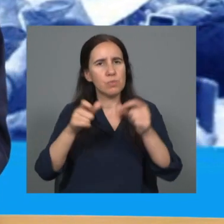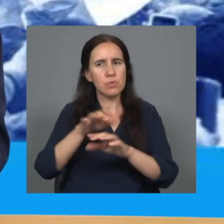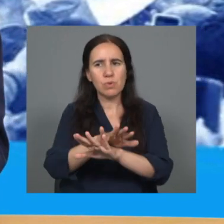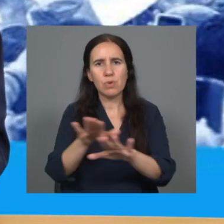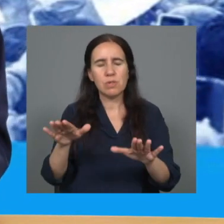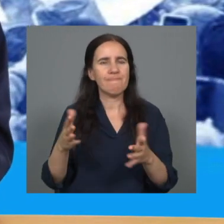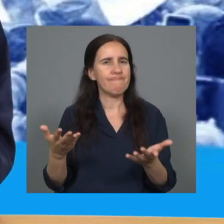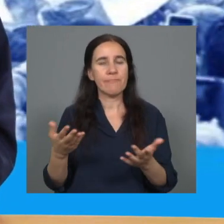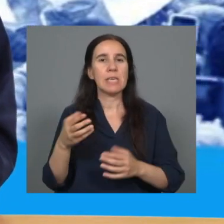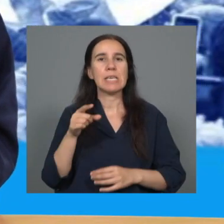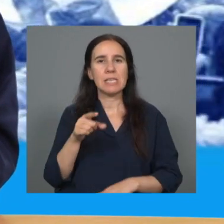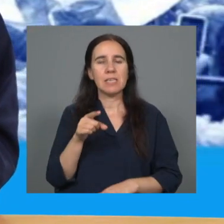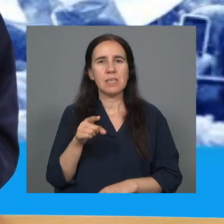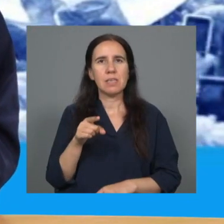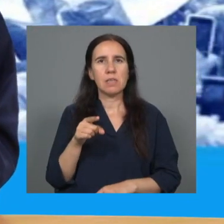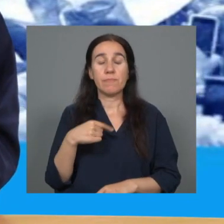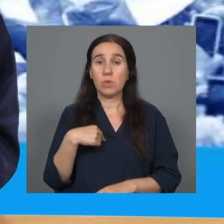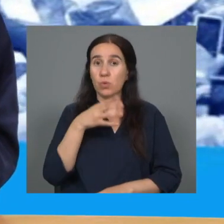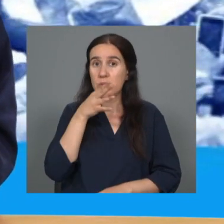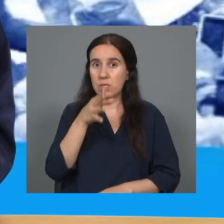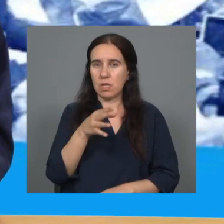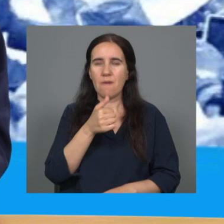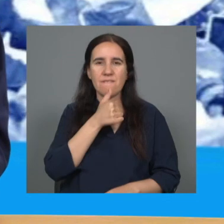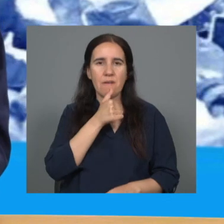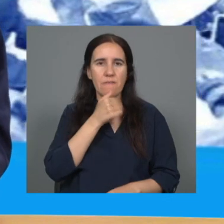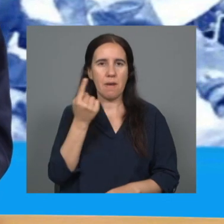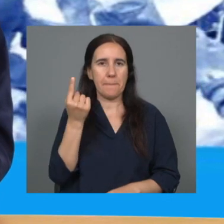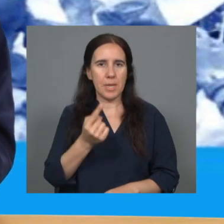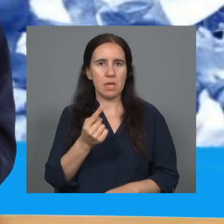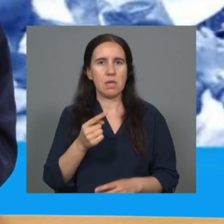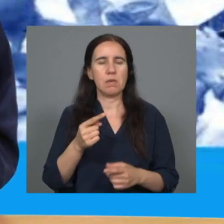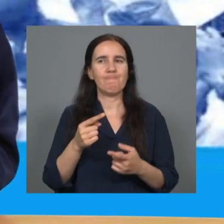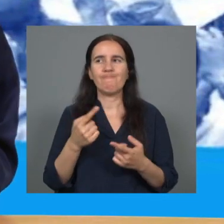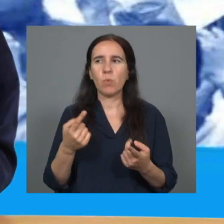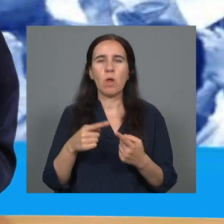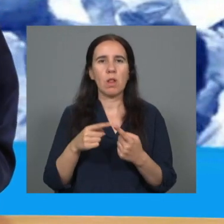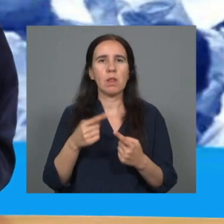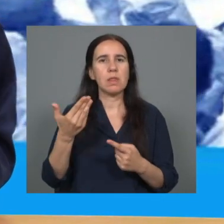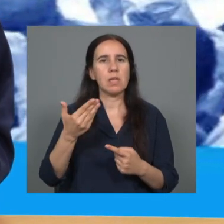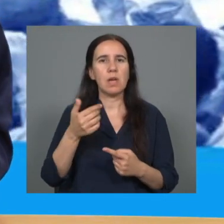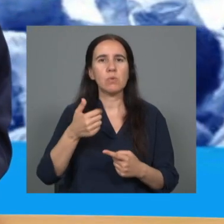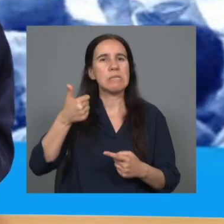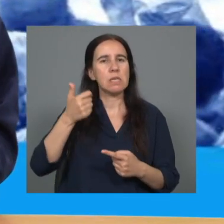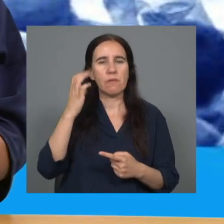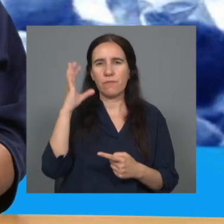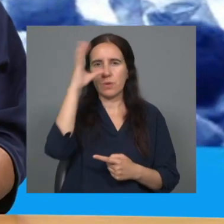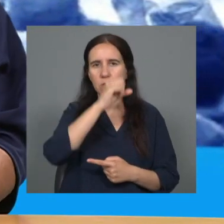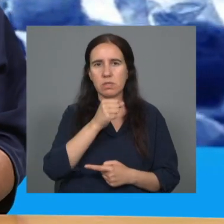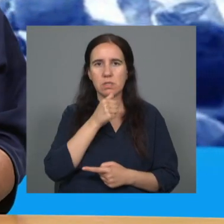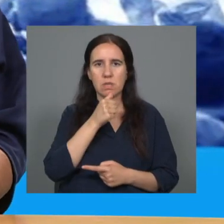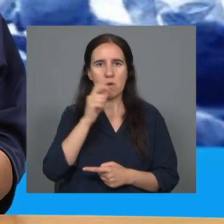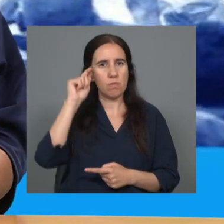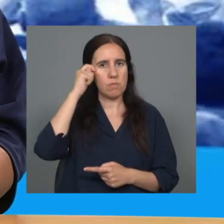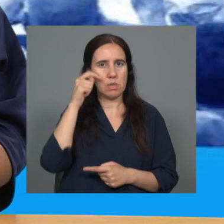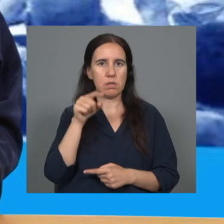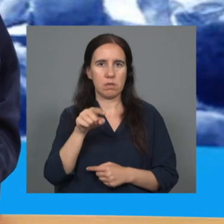portanto, é esta, eu diria, prepotência, esta violação de direitos fundamentais que está em causa